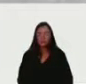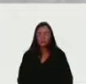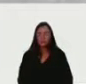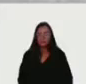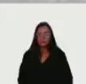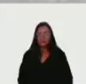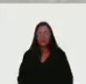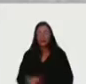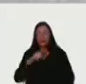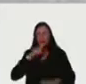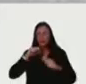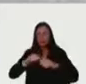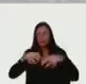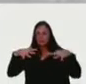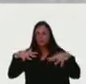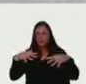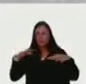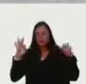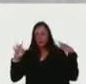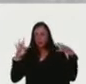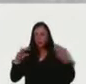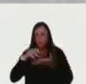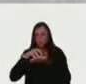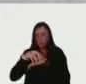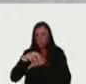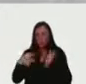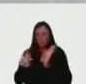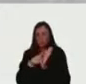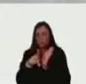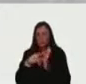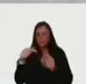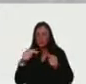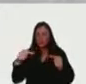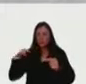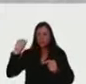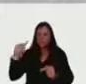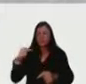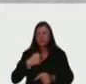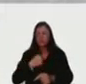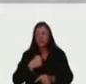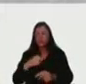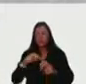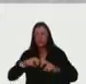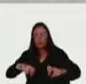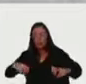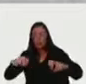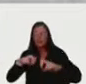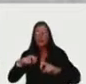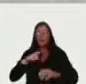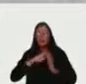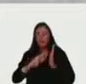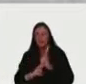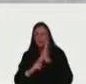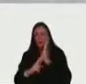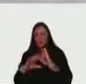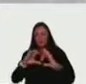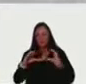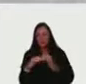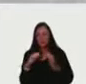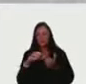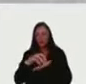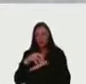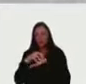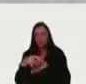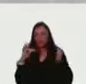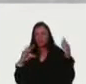audiência pública que nós tivemos no turismo, essa semana passada, tive a oportunidade de sentar à mesa, representando a Comissão de Turismo desta casa,